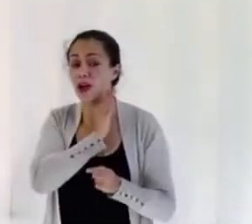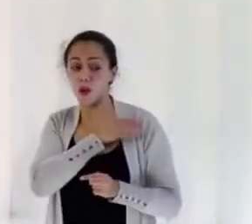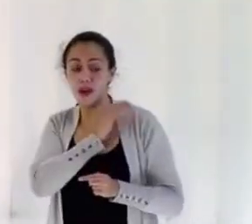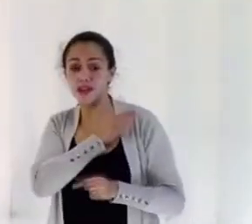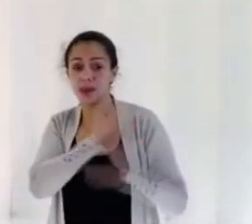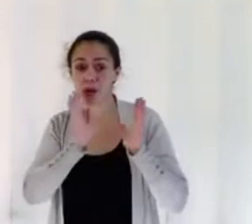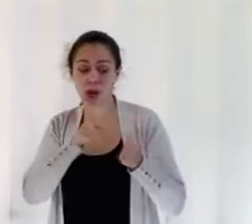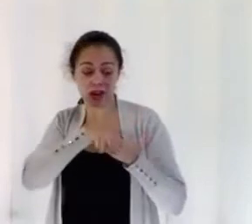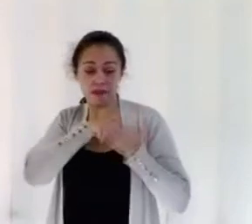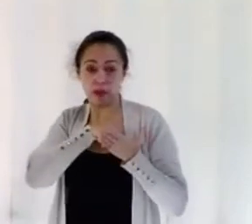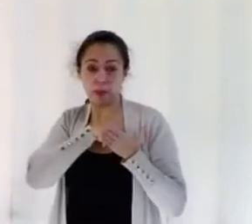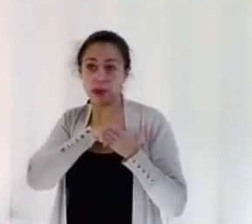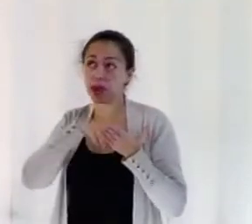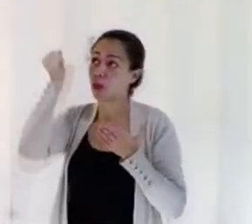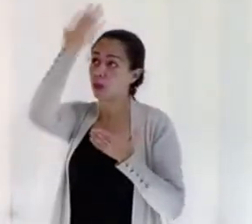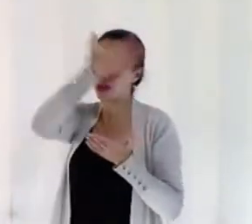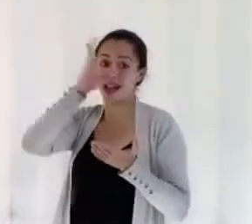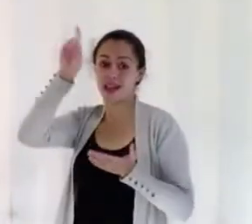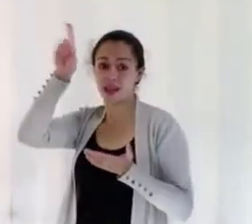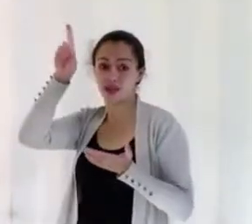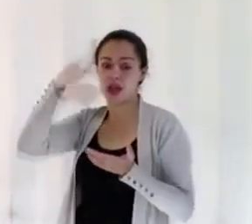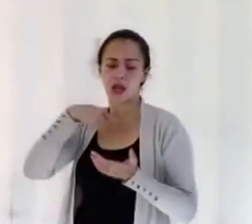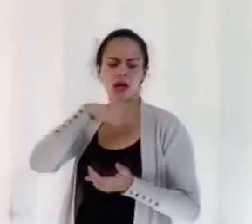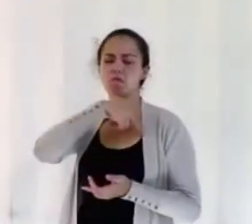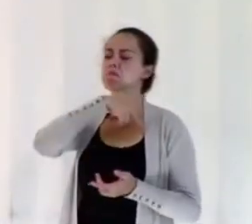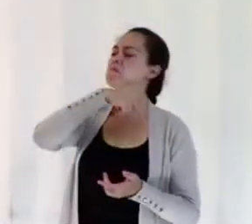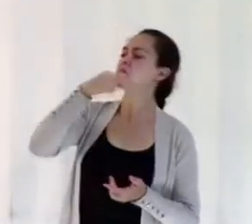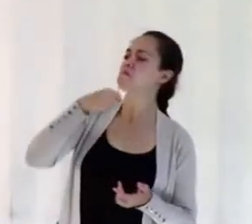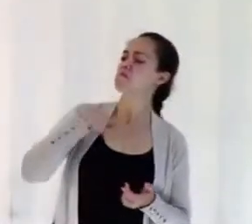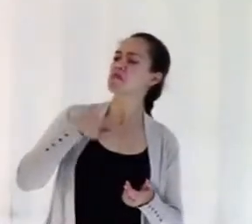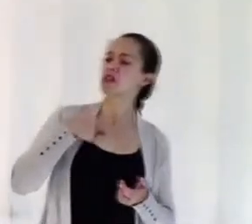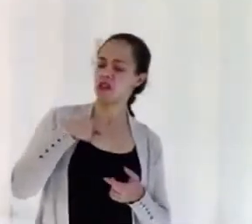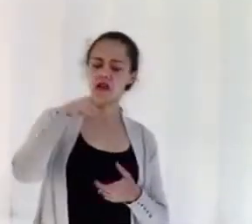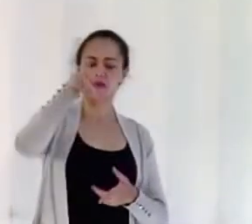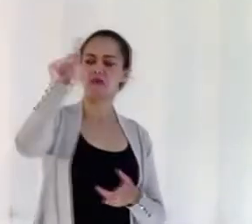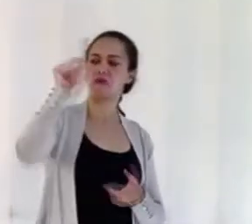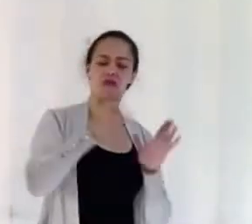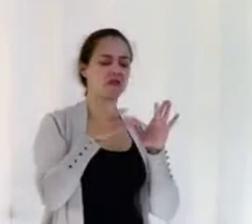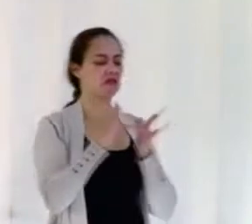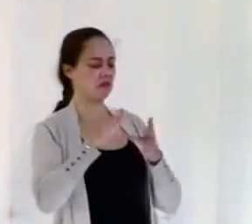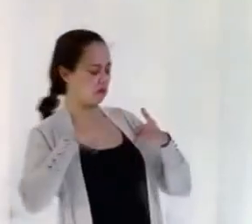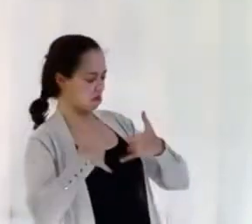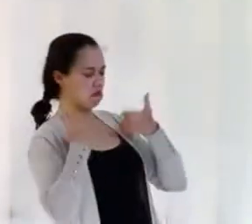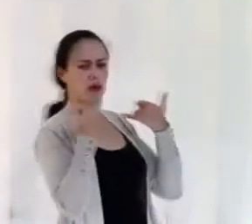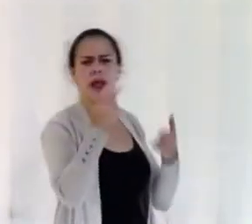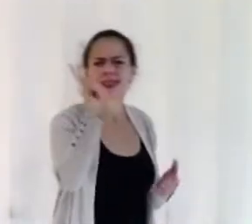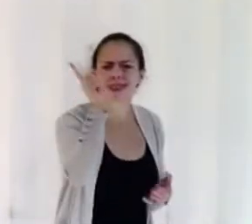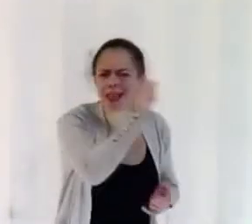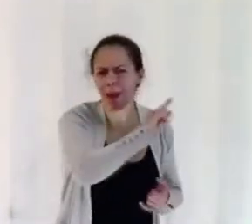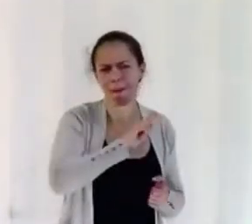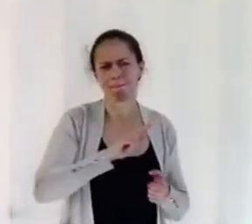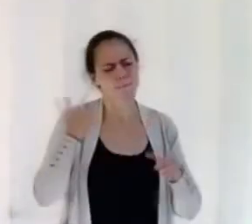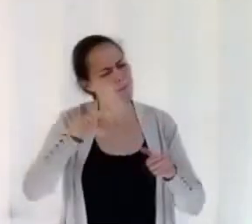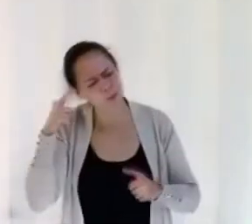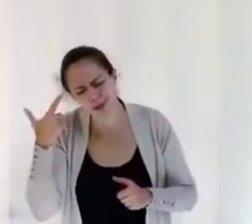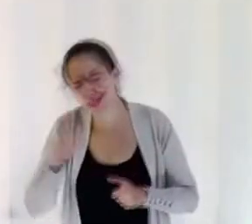com graça e não com alimentos. E a ideia aqui, com graça e não com alimentos, porque o